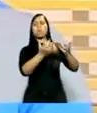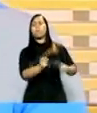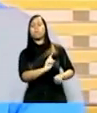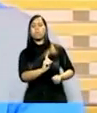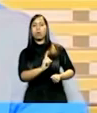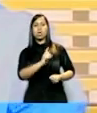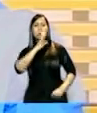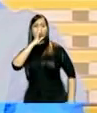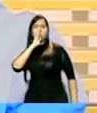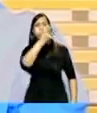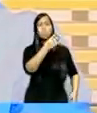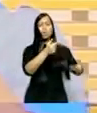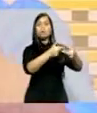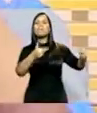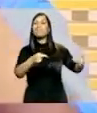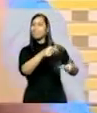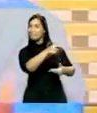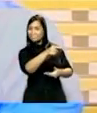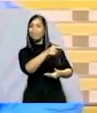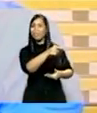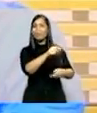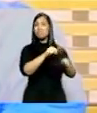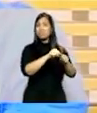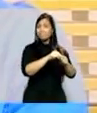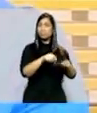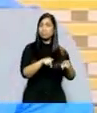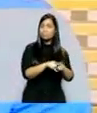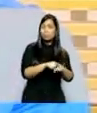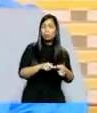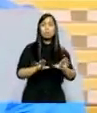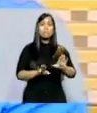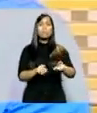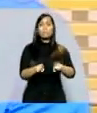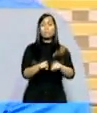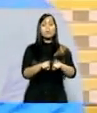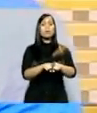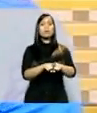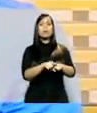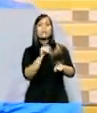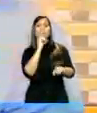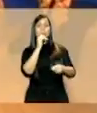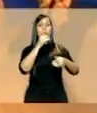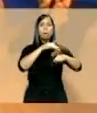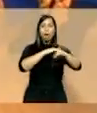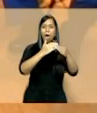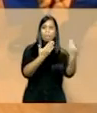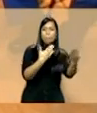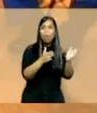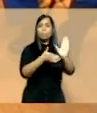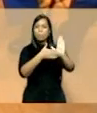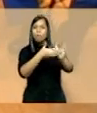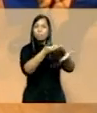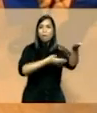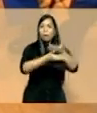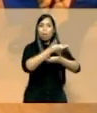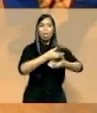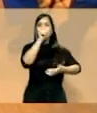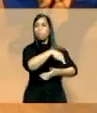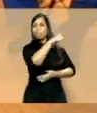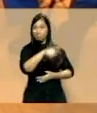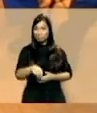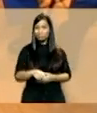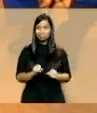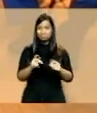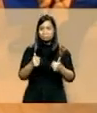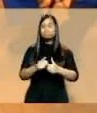e acusar o outro de algo que porventura o outro tenha feito, né? Negligenciando o debate, negligenciando a proposta colocada na mesa para discussão.